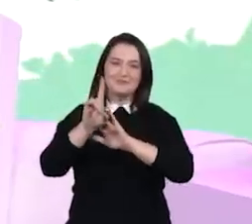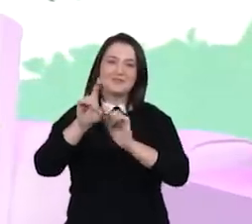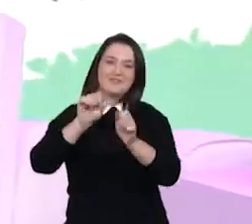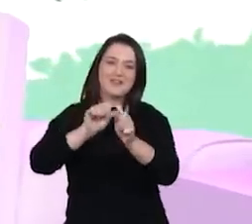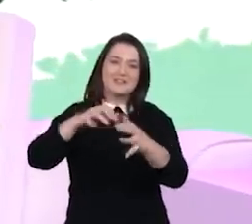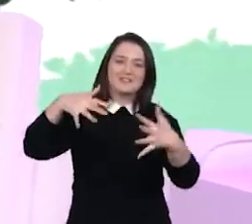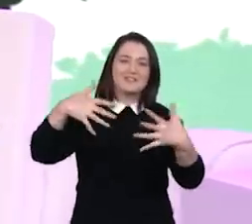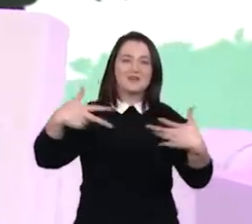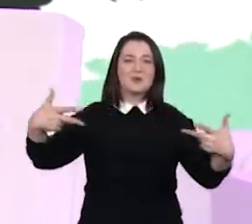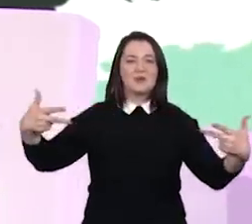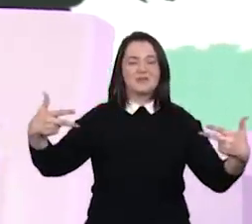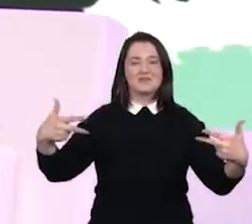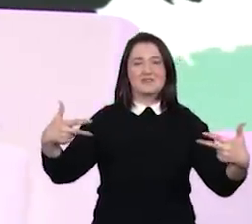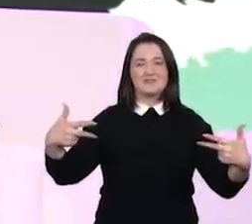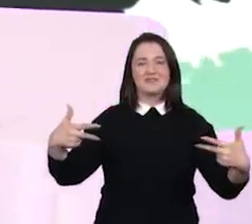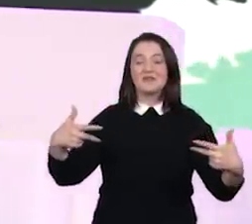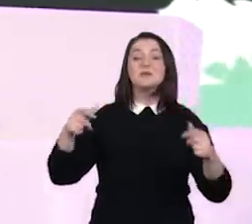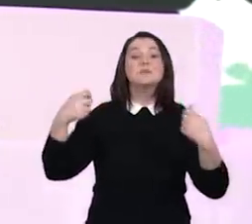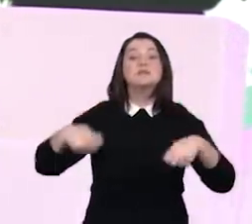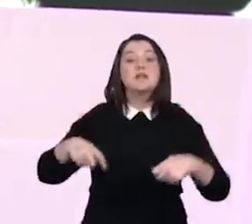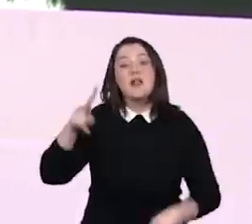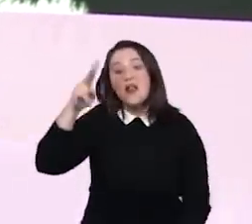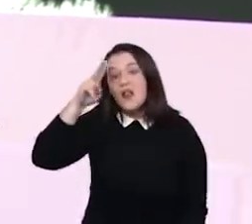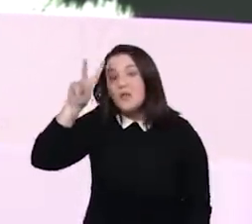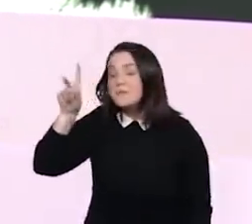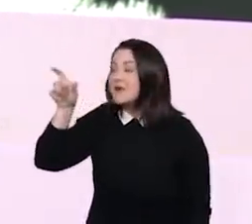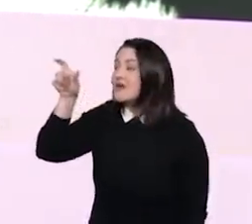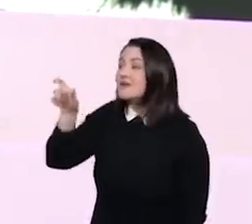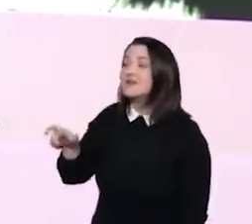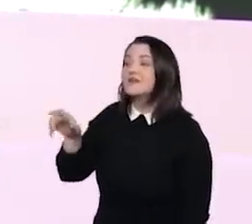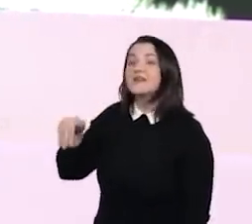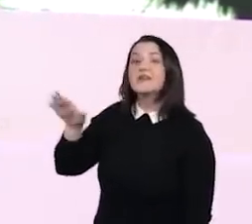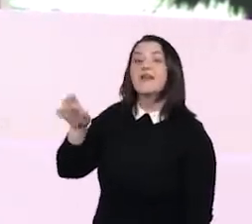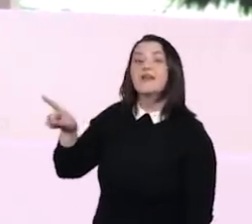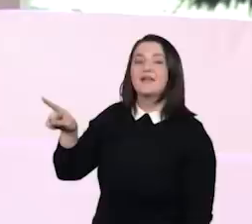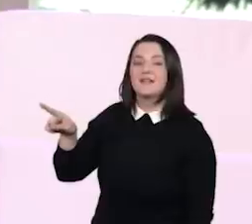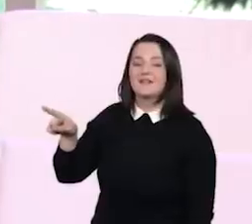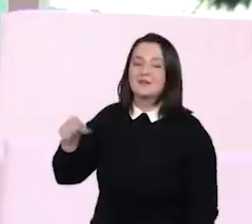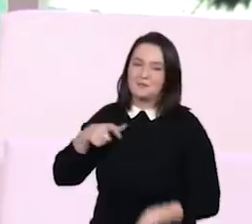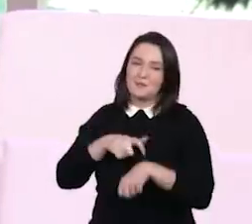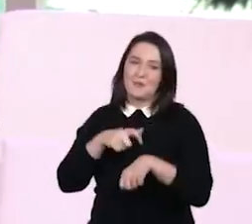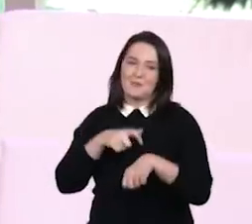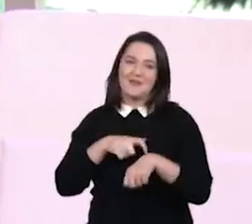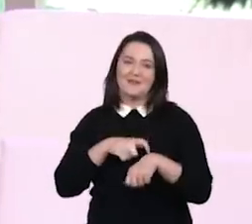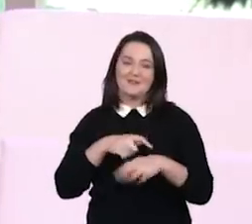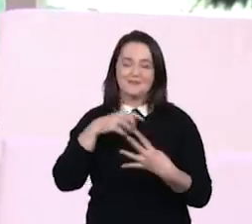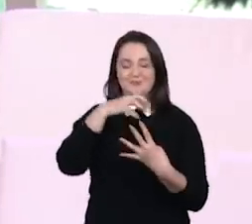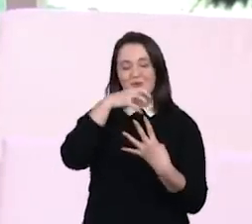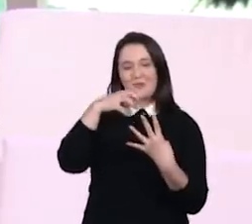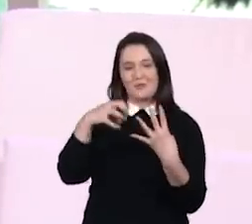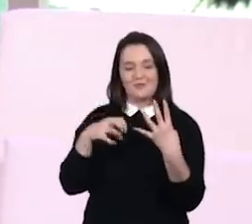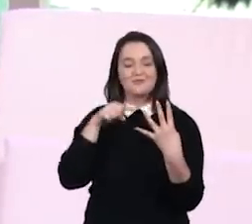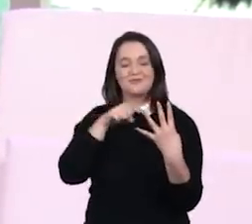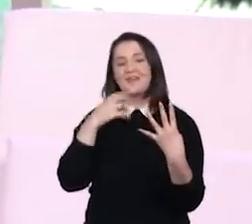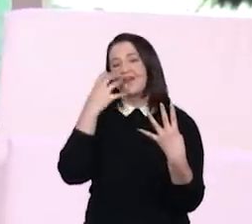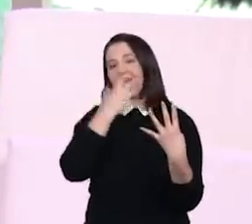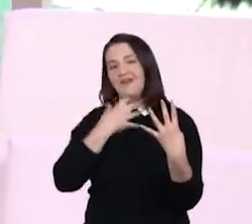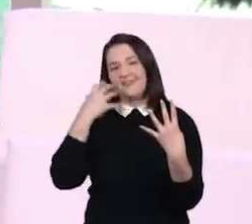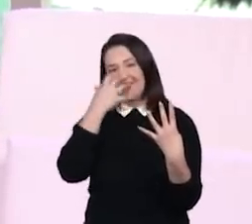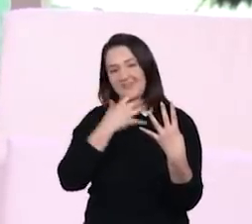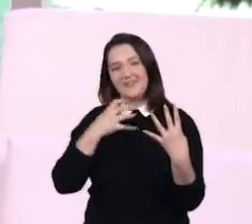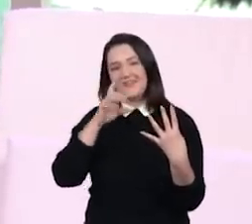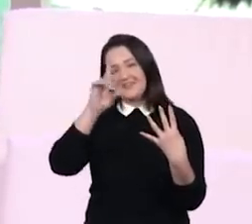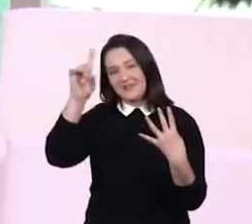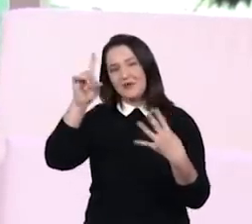você precisa lembrar quem Ele é. E nesse momento, enquanto o Arautos do Rei canta que Ele vai fazer